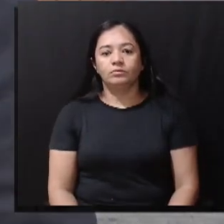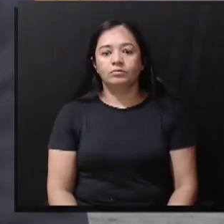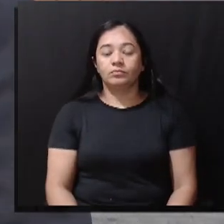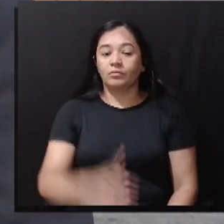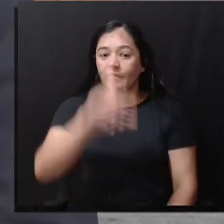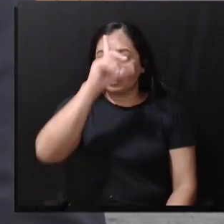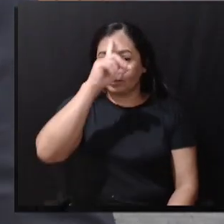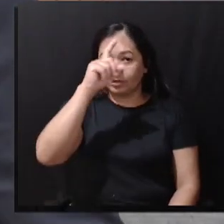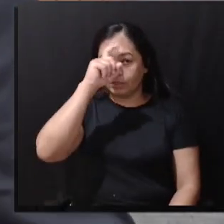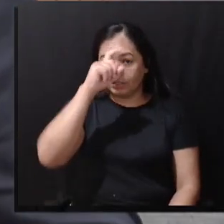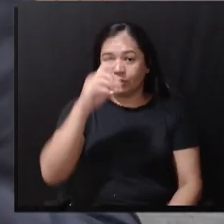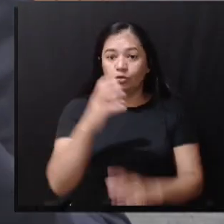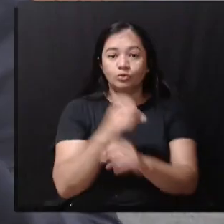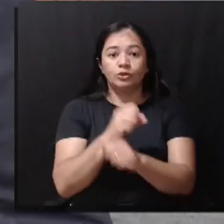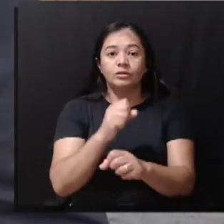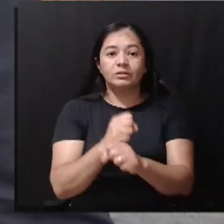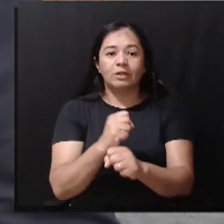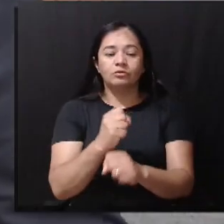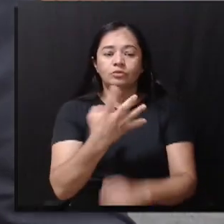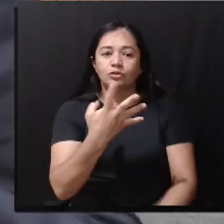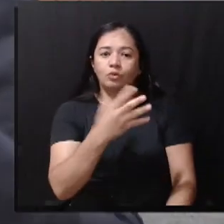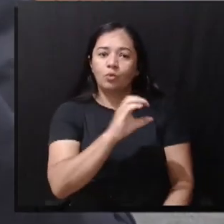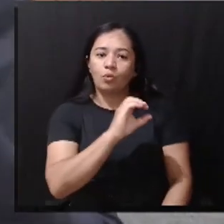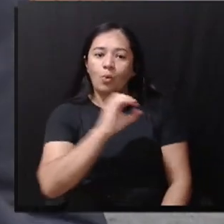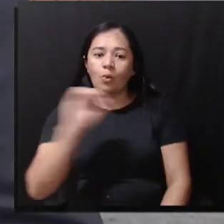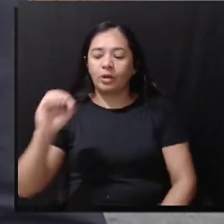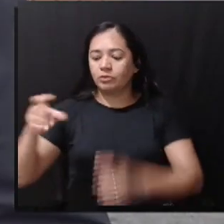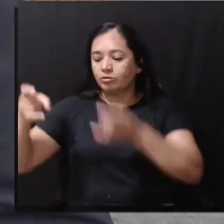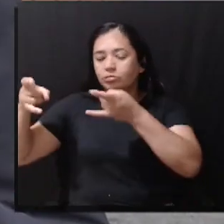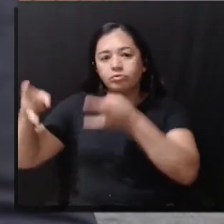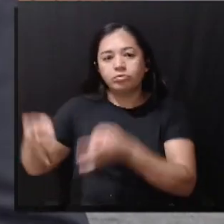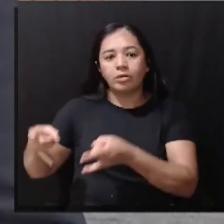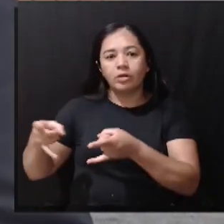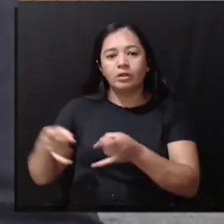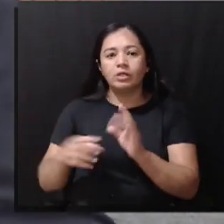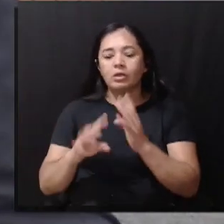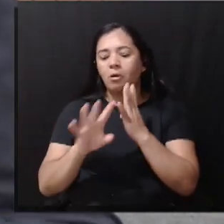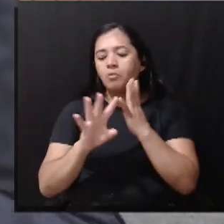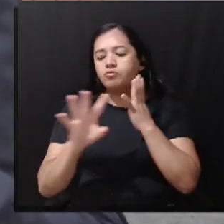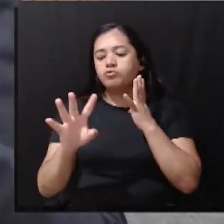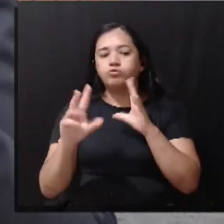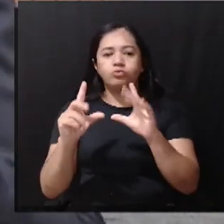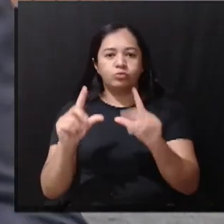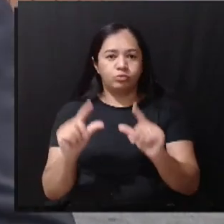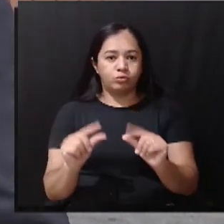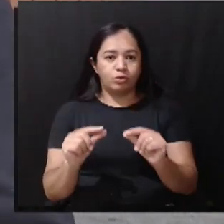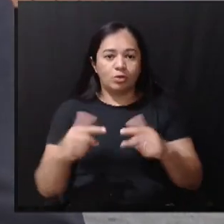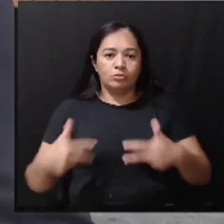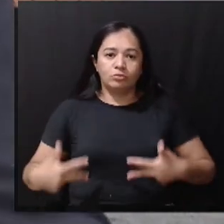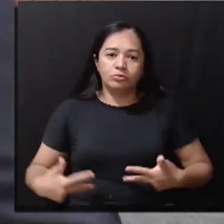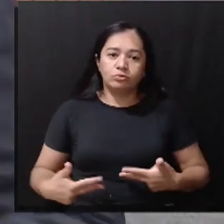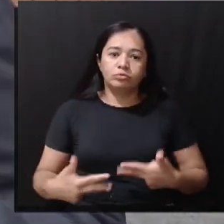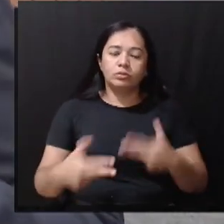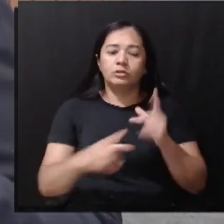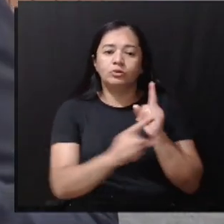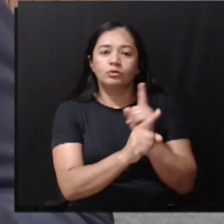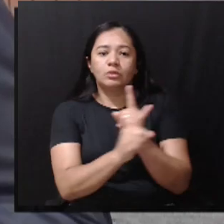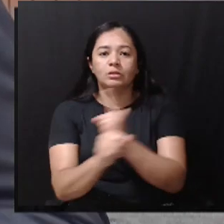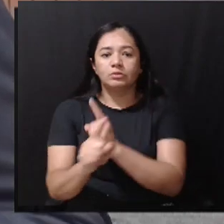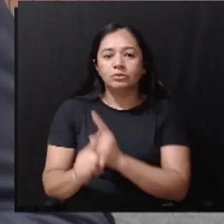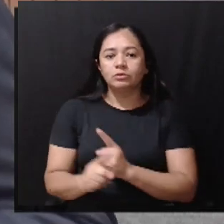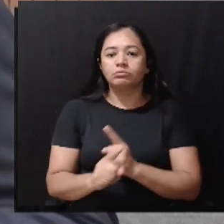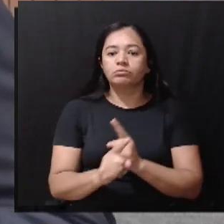400 leitos, que vai ajudar a diminuir as filas de procedimentos cirúrgicos, de atendimentos,